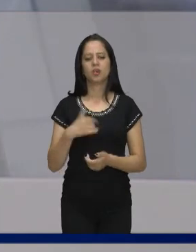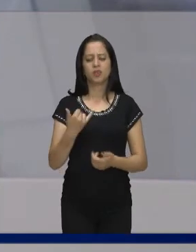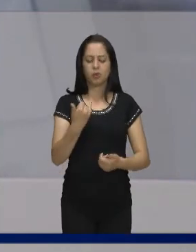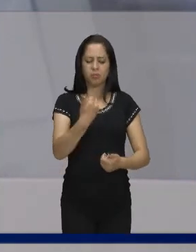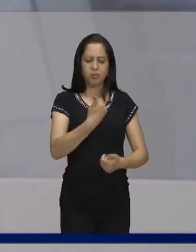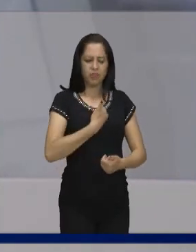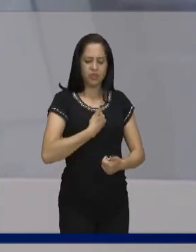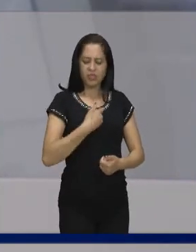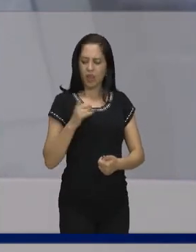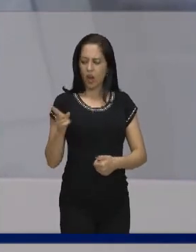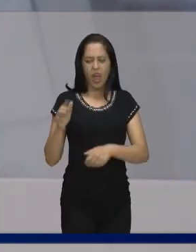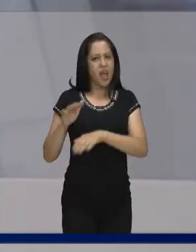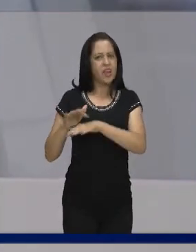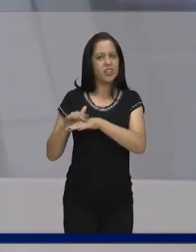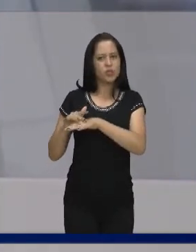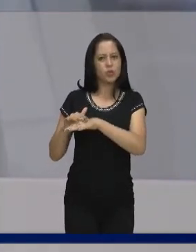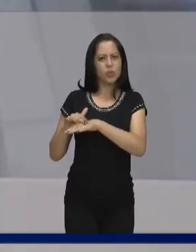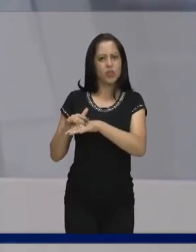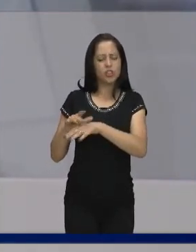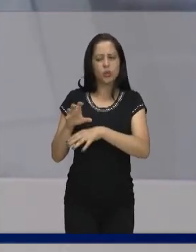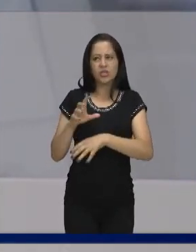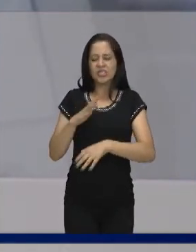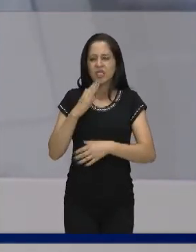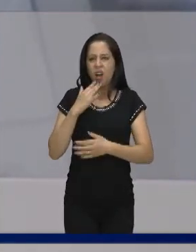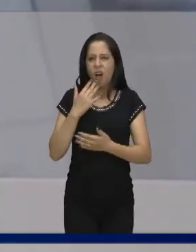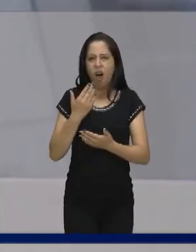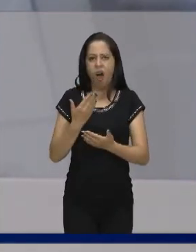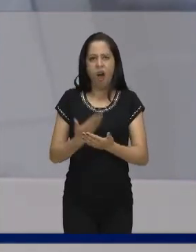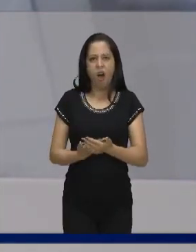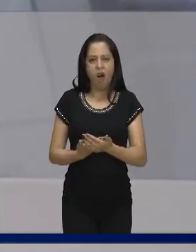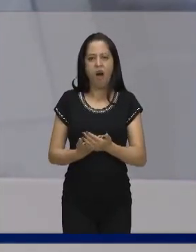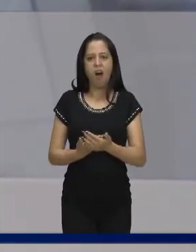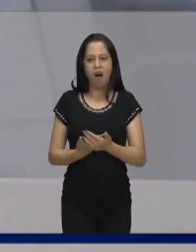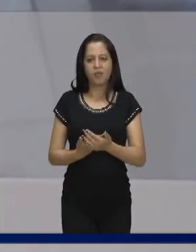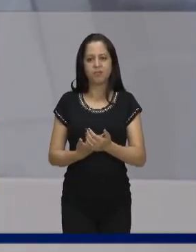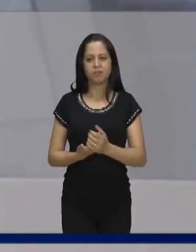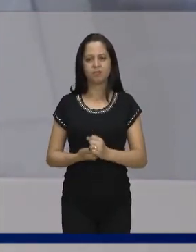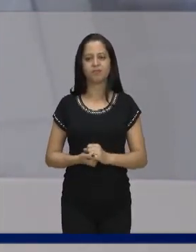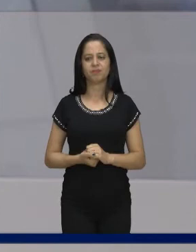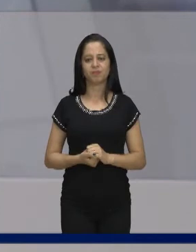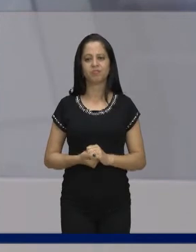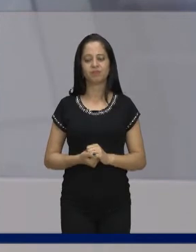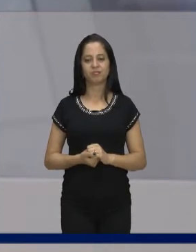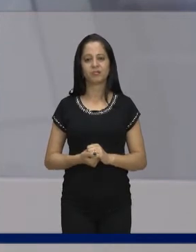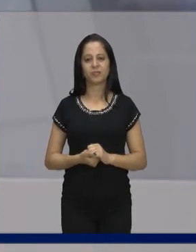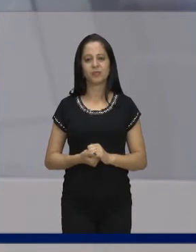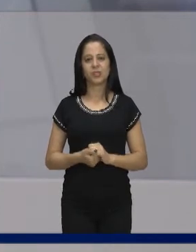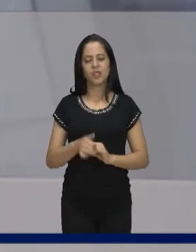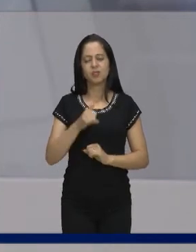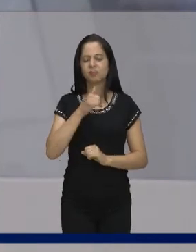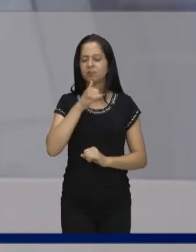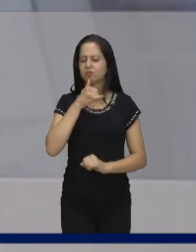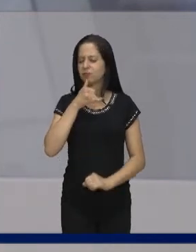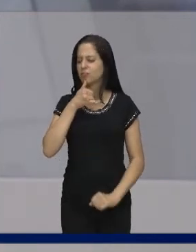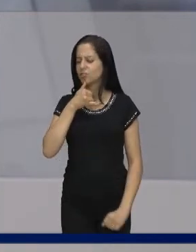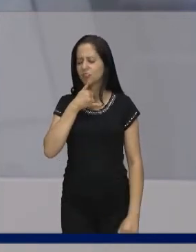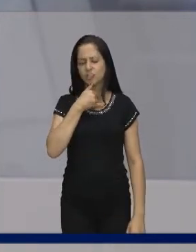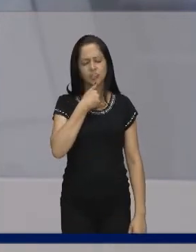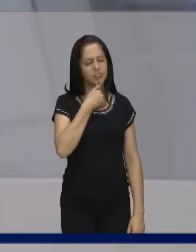doente, nos chocou, né, e nos